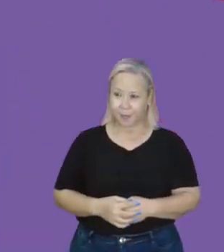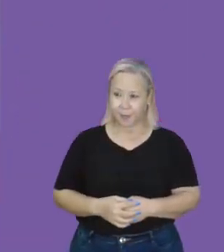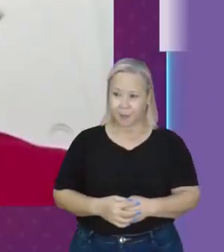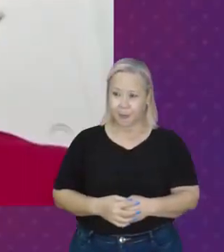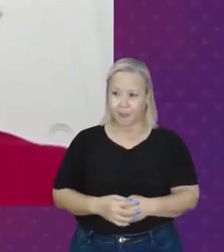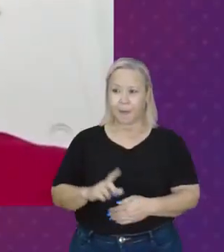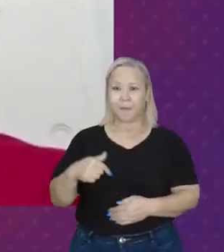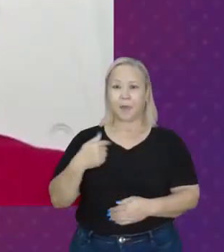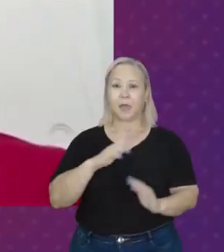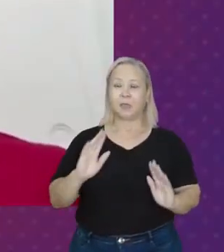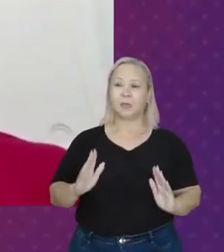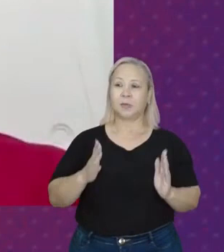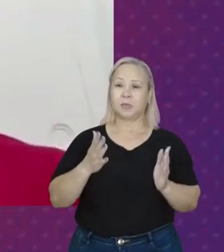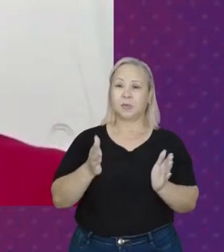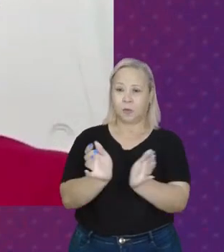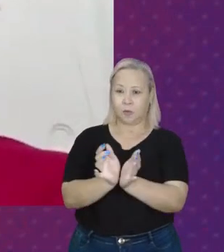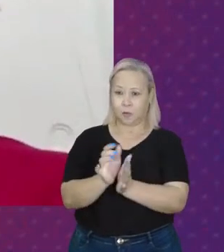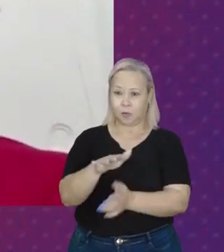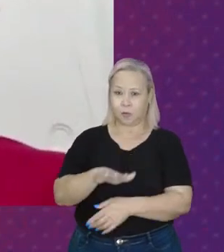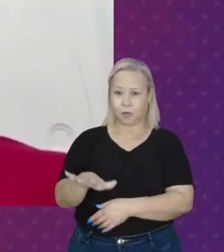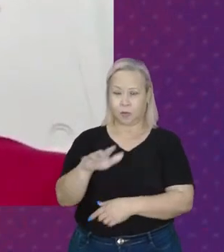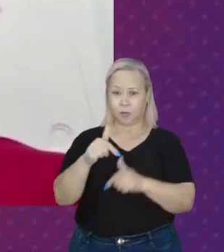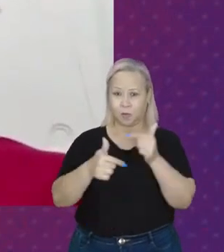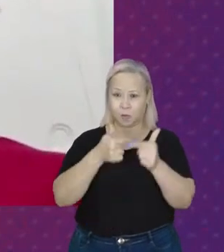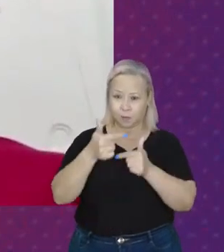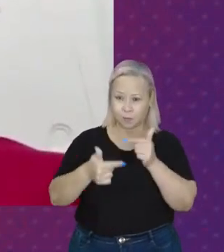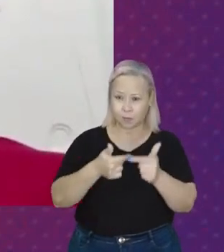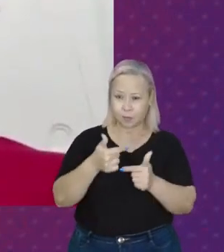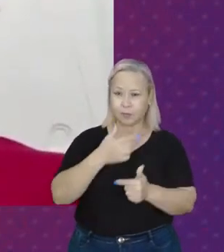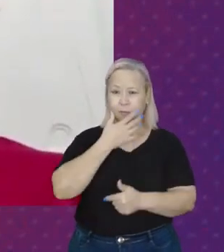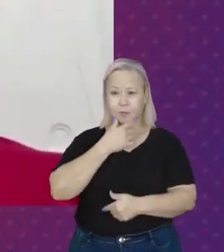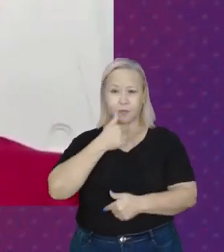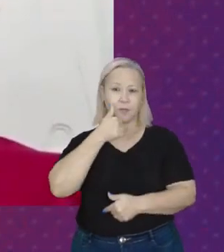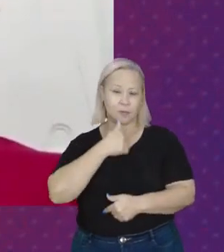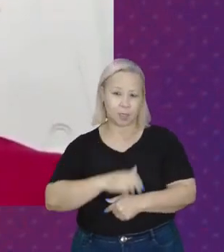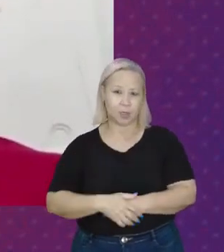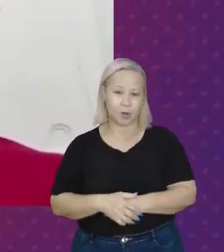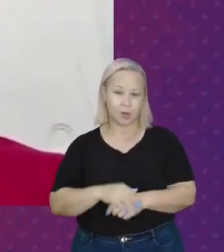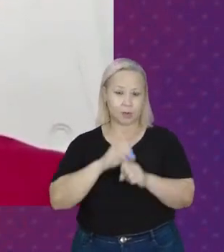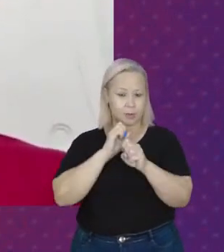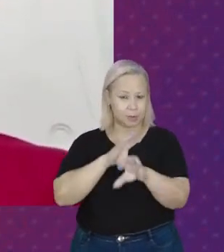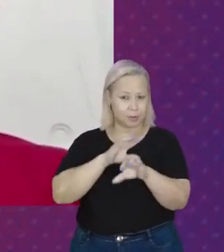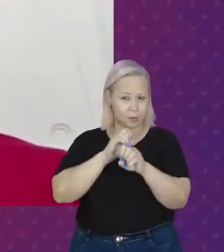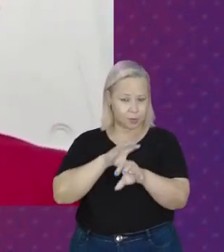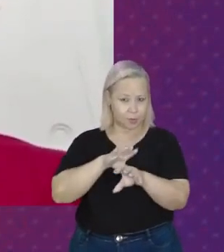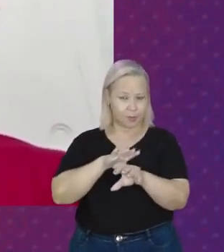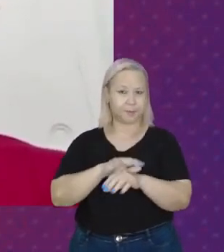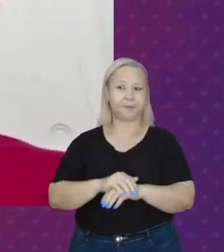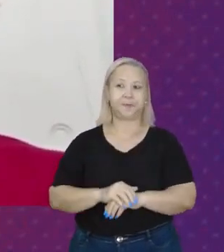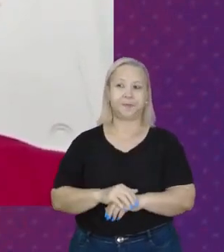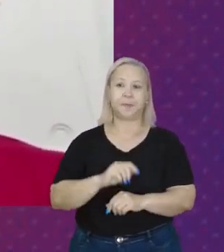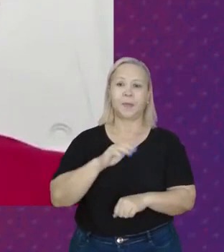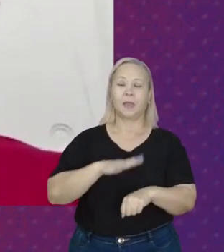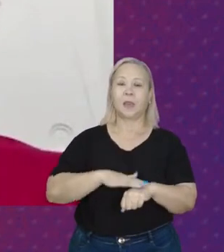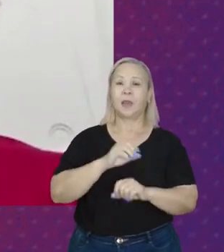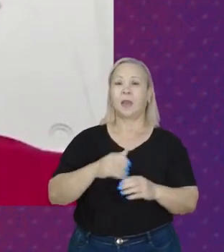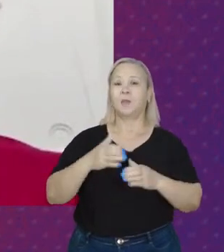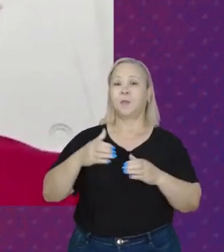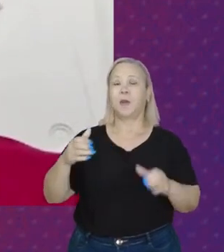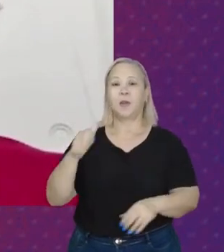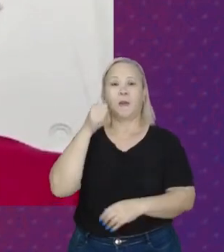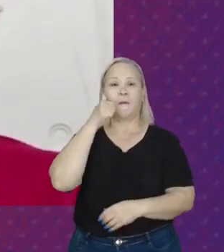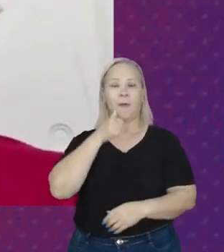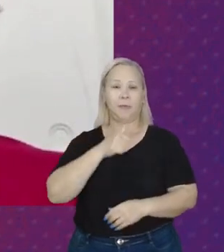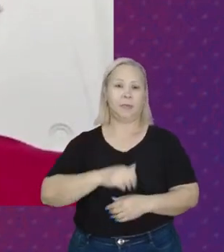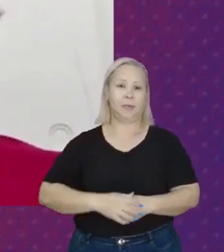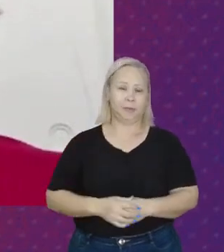A nossa categoria de trabalhadores e trabalhadoras em educação é majoritariamente